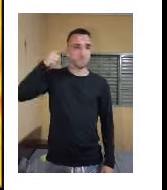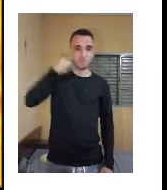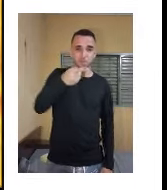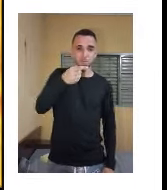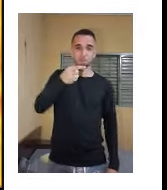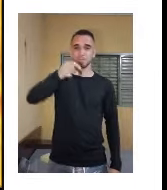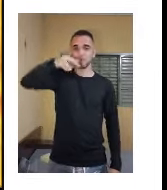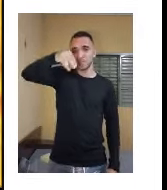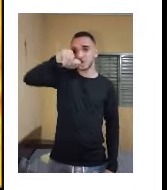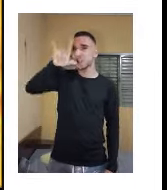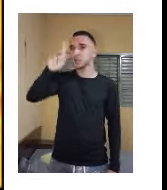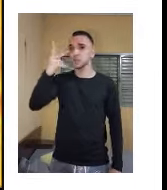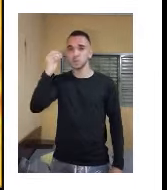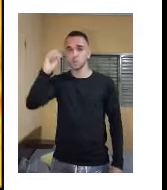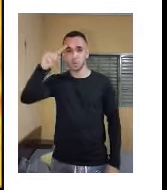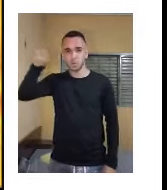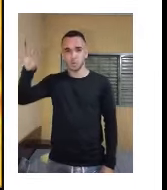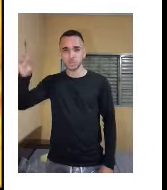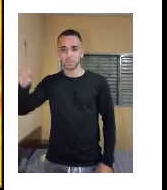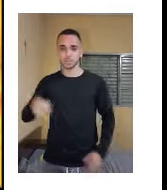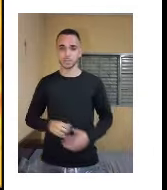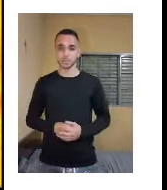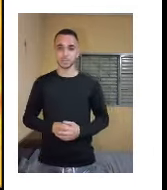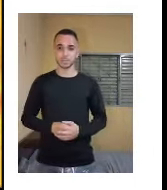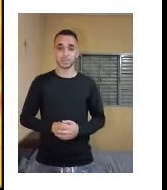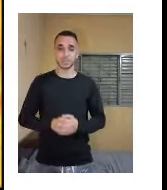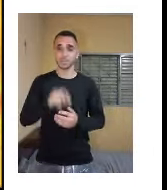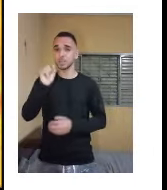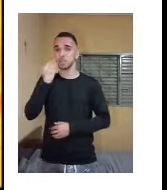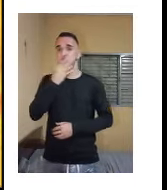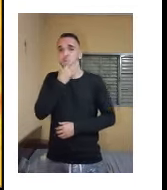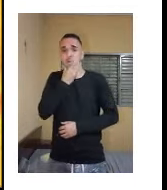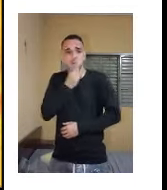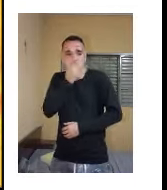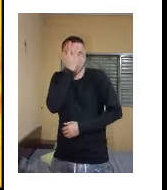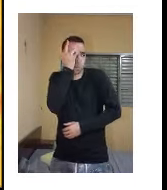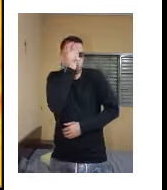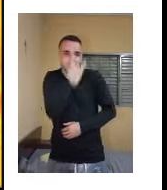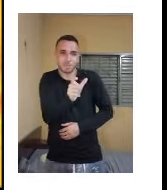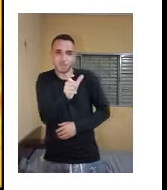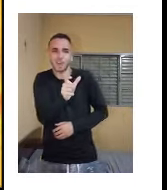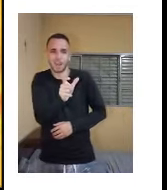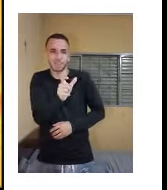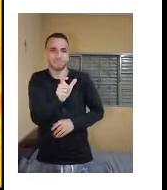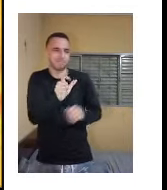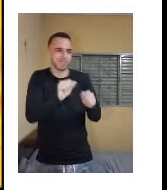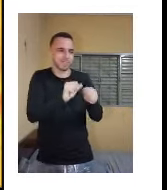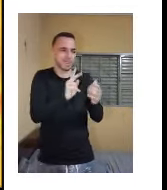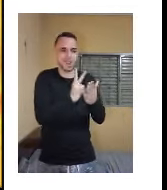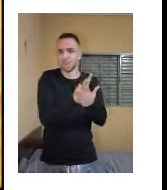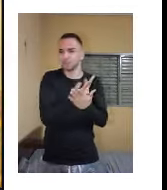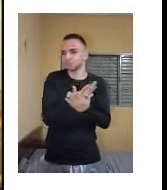na nossa atmosfera a cada 24 horas, como se fosse, de fato, um esgoto a céu aberto.